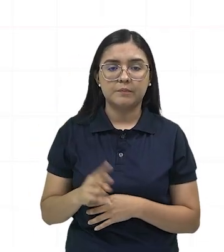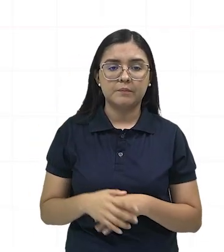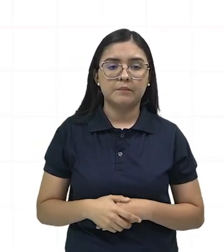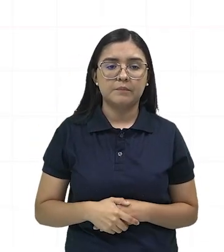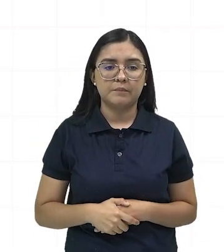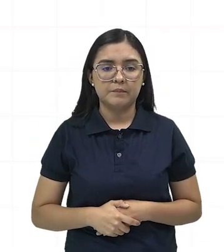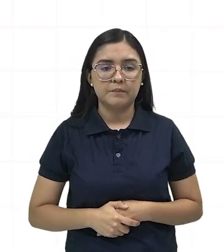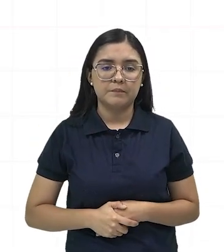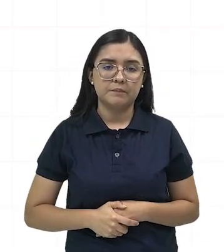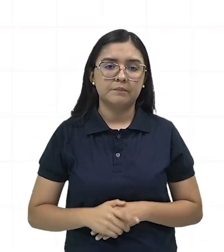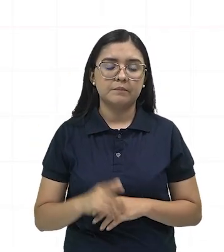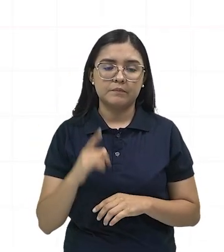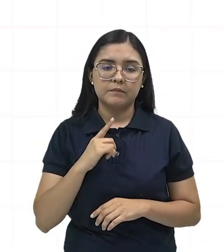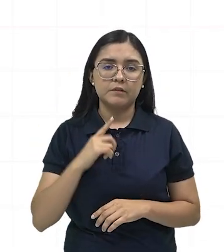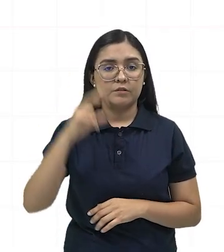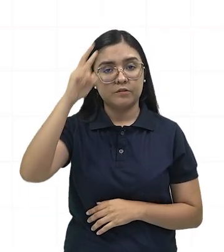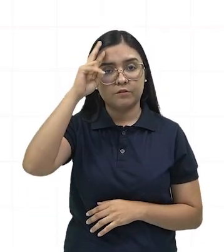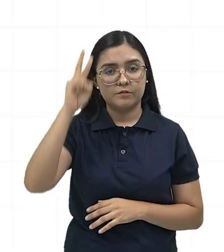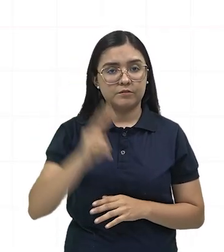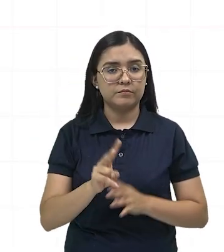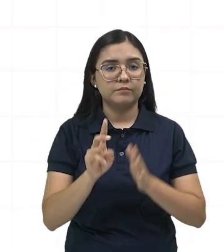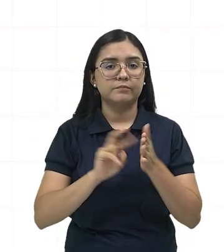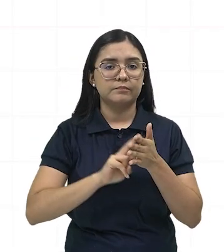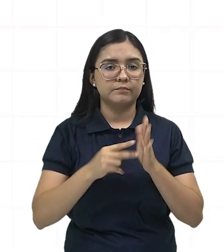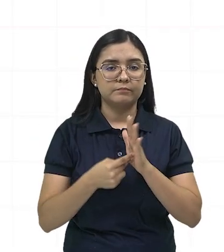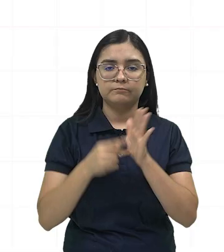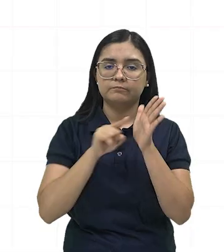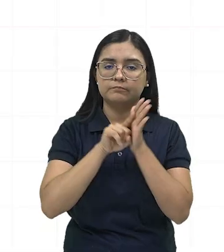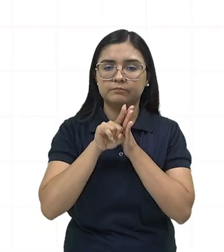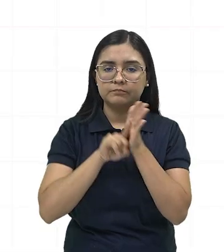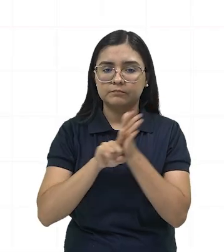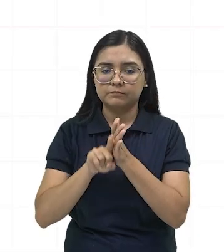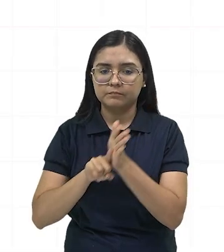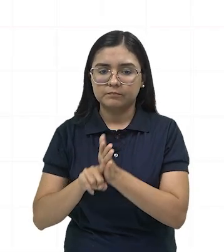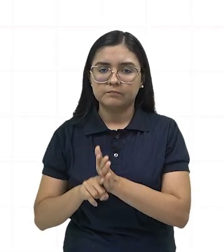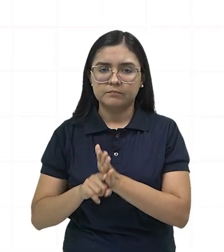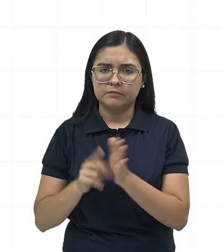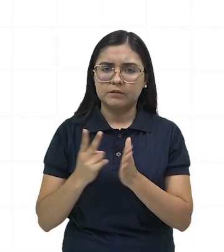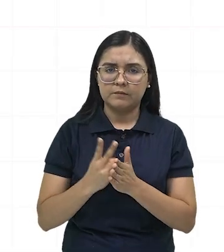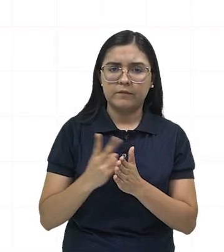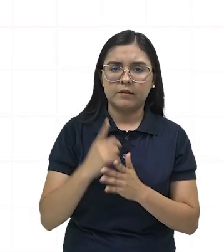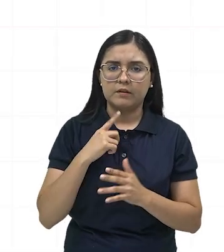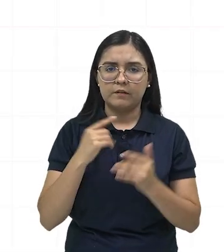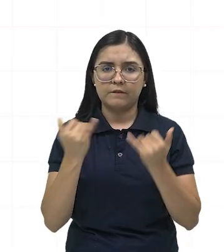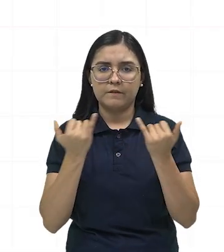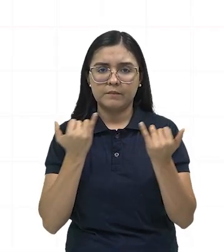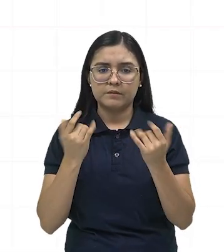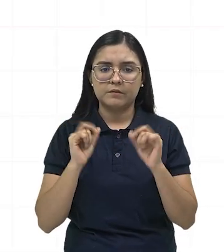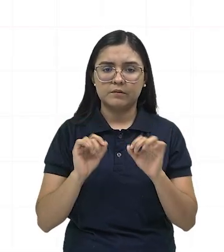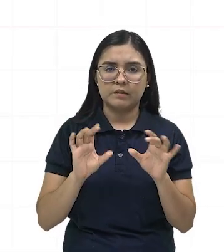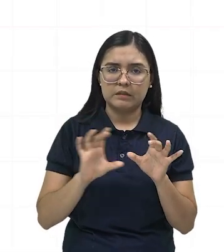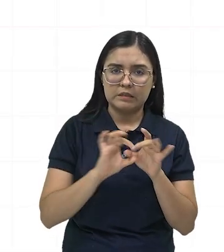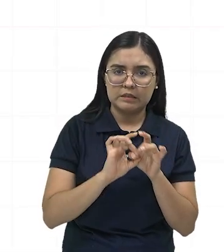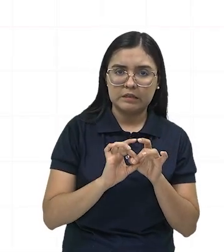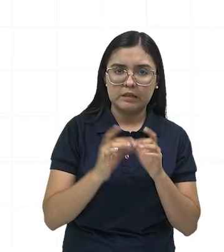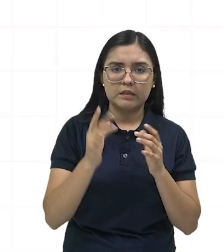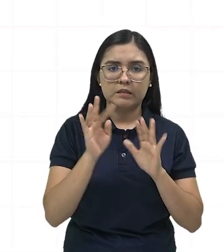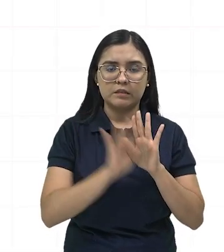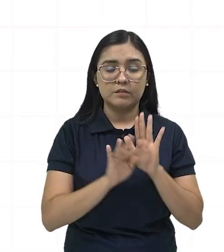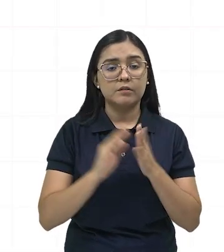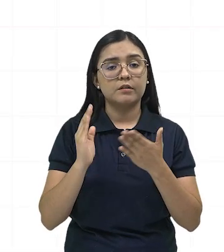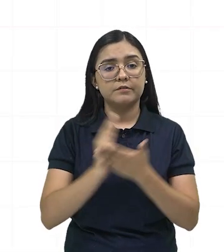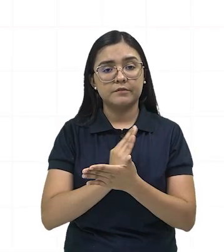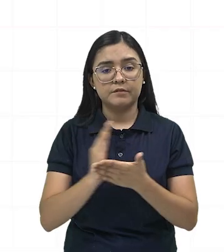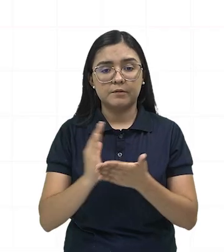história significa investigação. Então, nem sempre nós teremos informações atreladas a texto, tá, alunos? Então, às